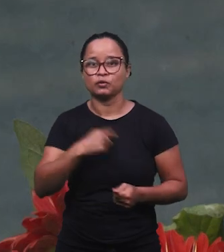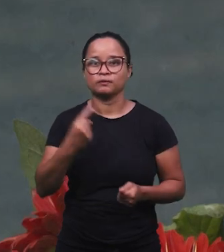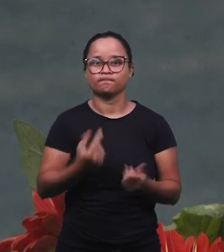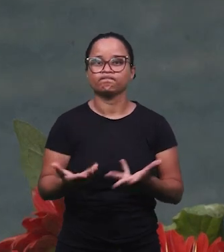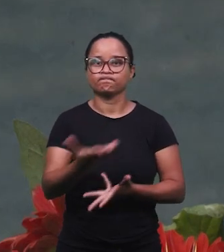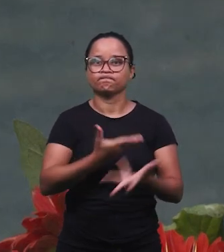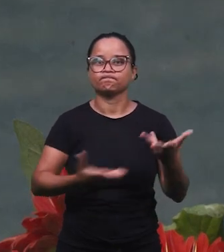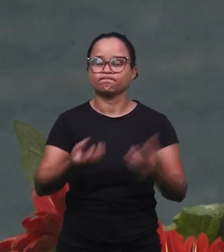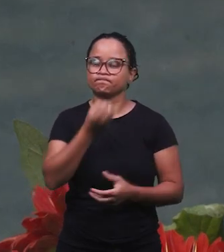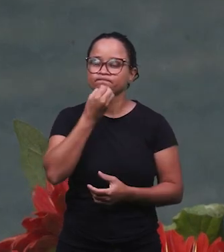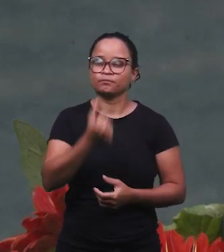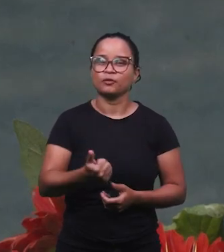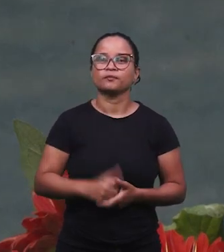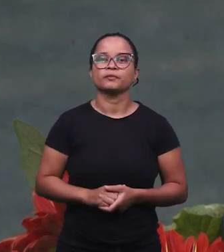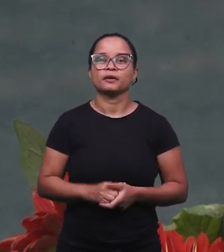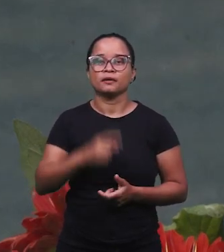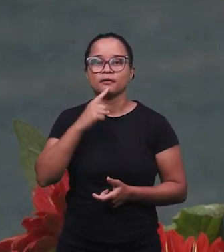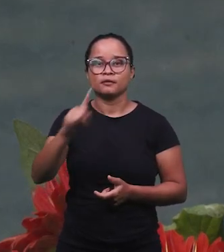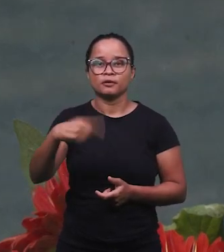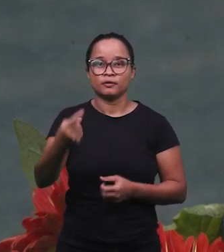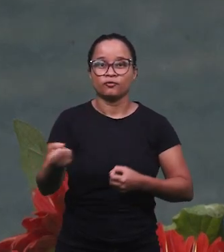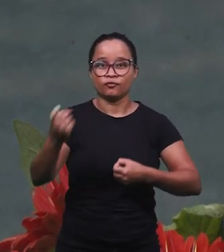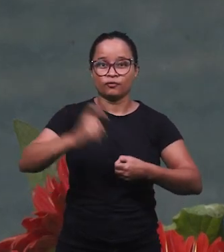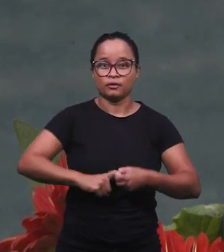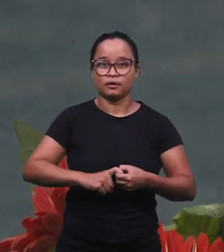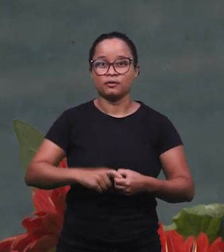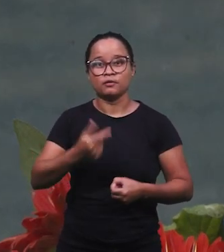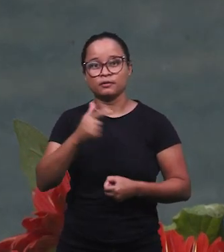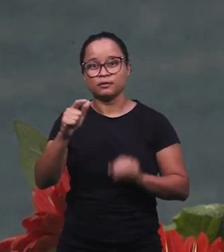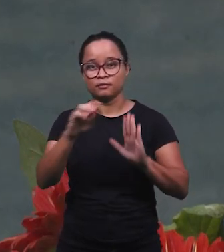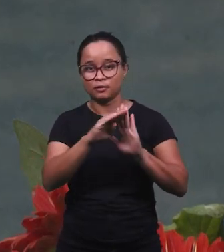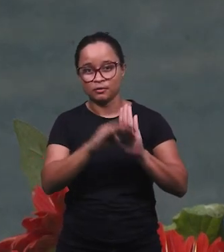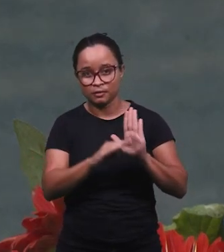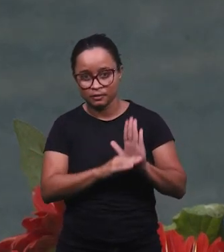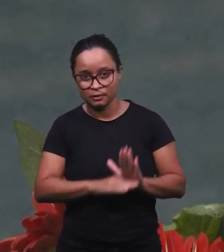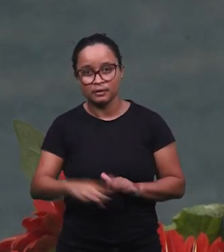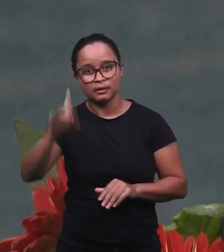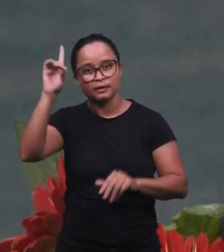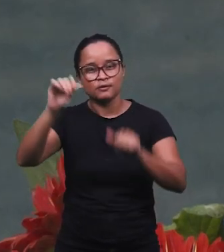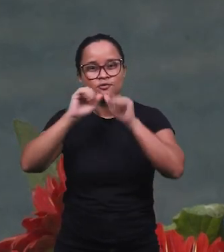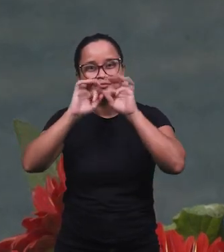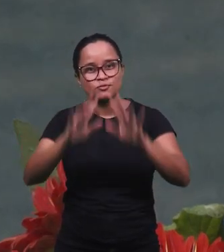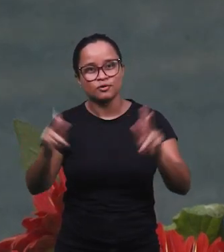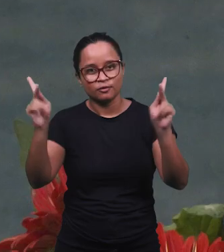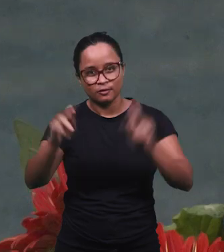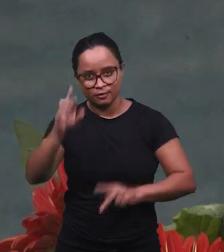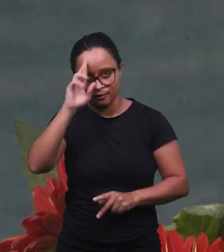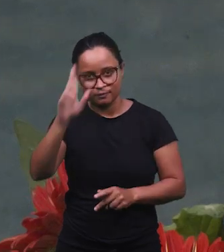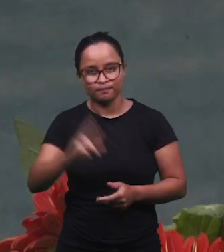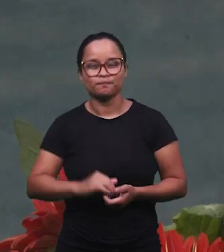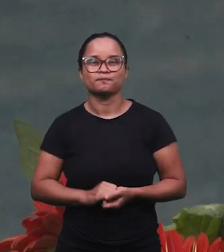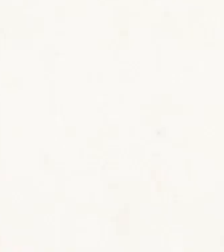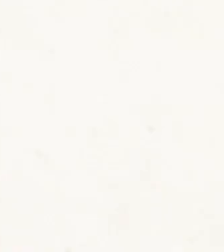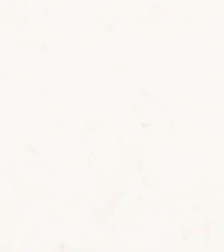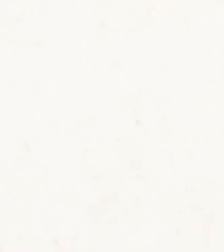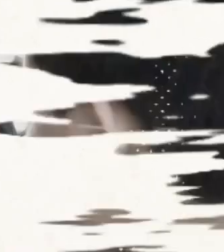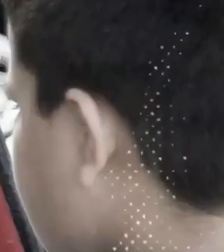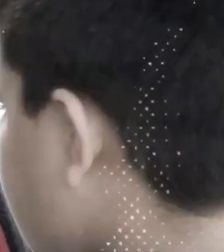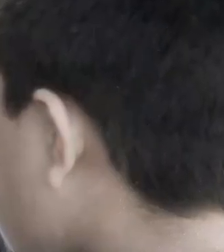com a gente, participando, tá bom? Semana que vem, se Deus quiser, a gente está de volta com mais uma edição desse programa. Deus abençoe, a paz do Senhor.